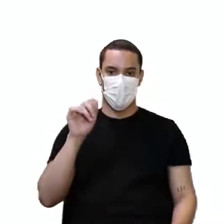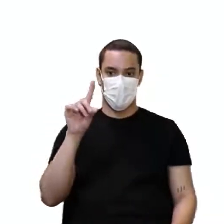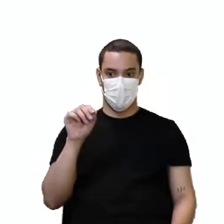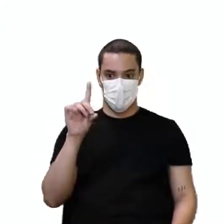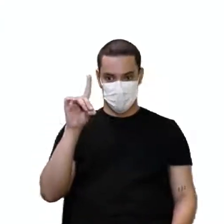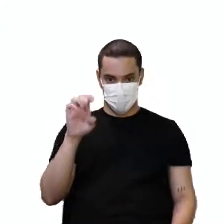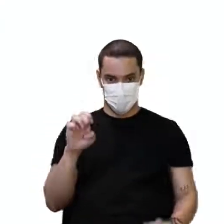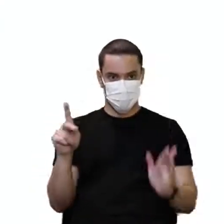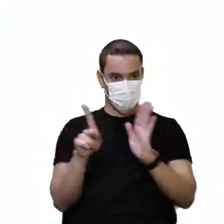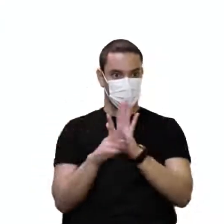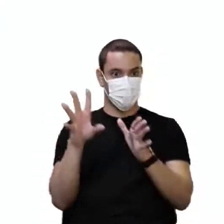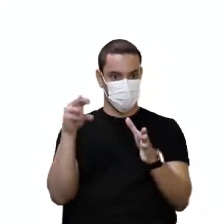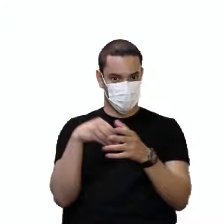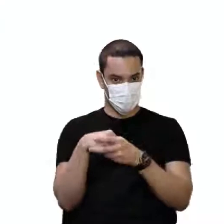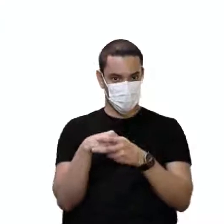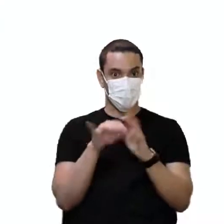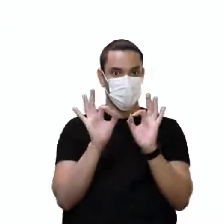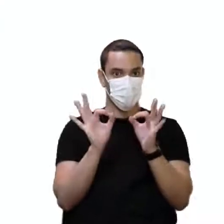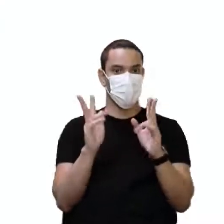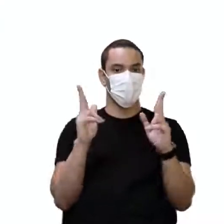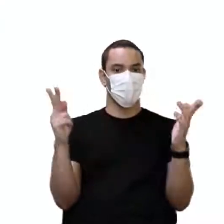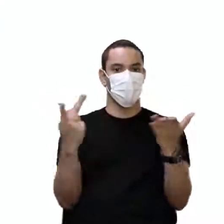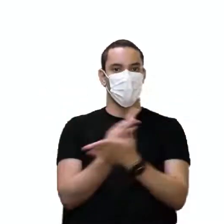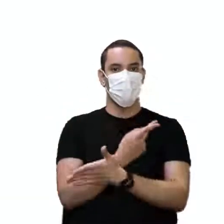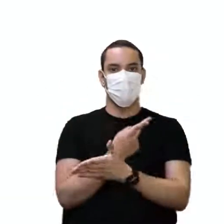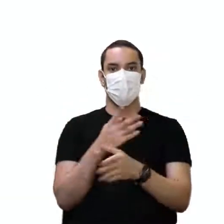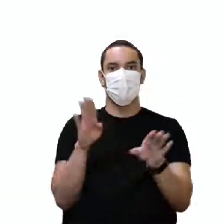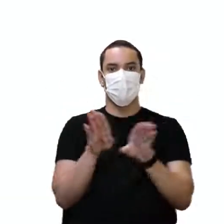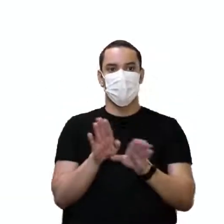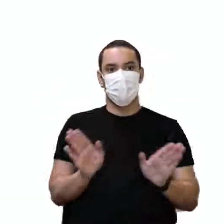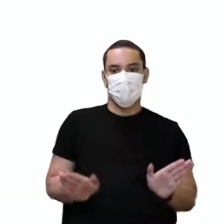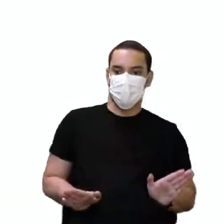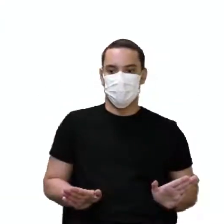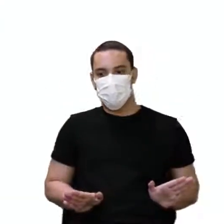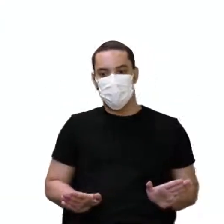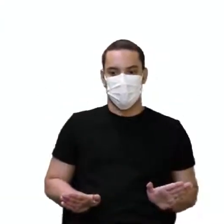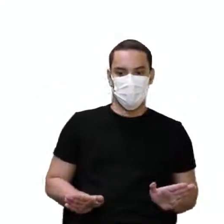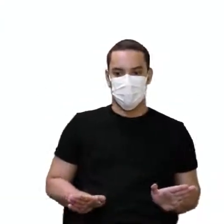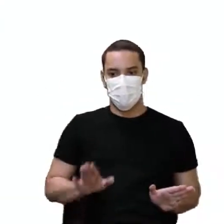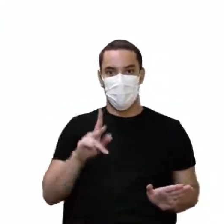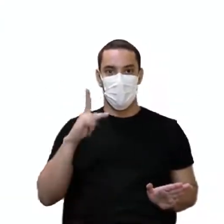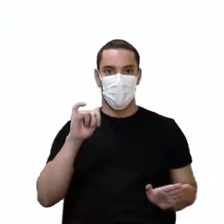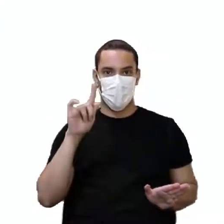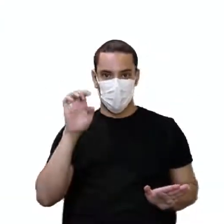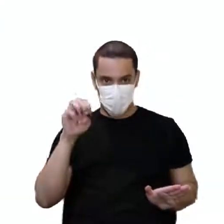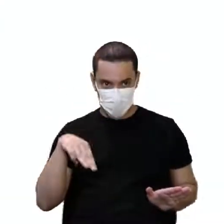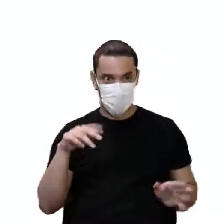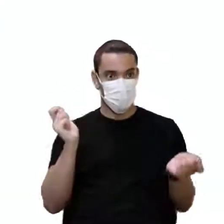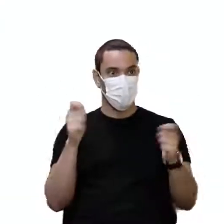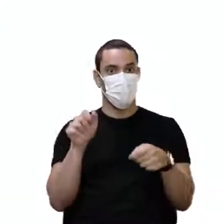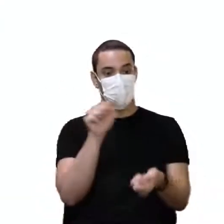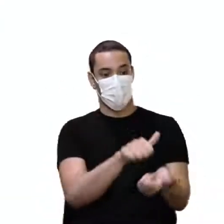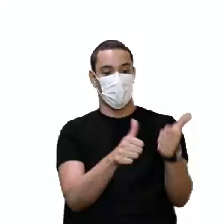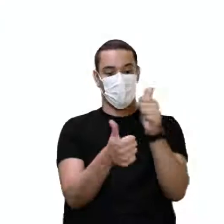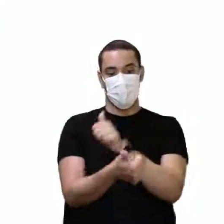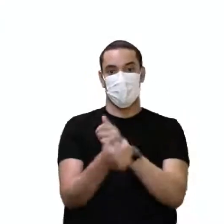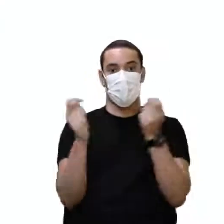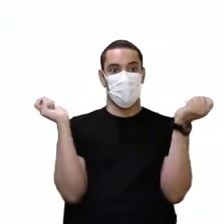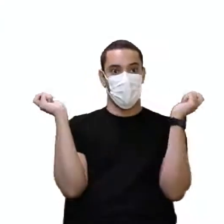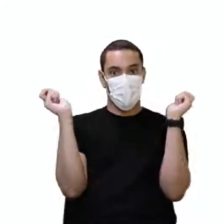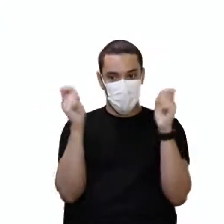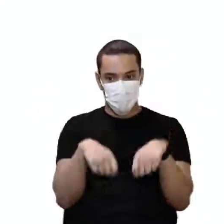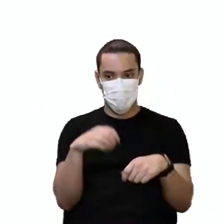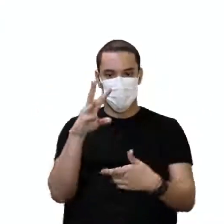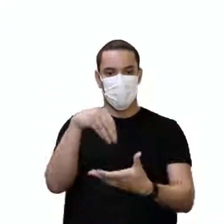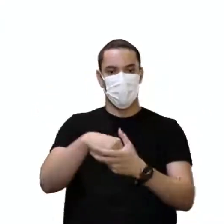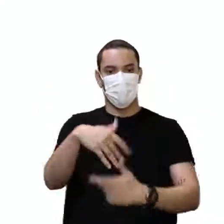penas, certo? Assim como vai acontecer com os pinguins. Eles permeabilizam as suas estruturas para poder ficar nesse